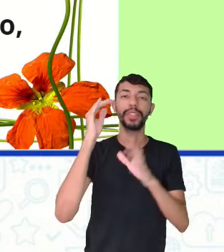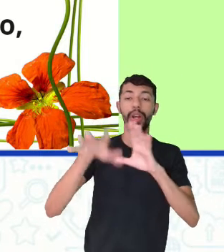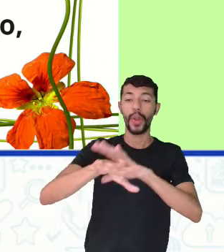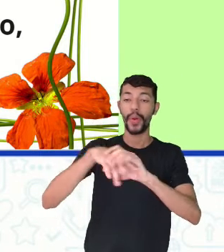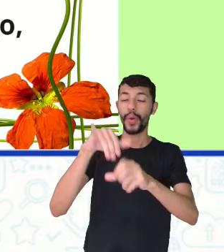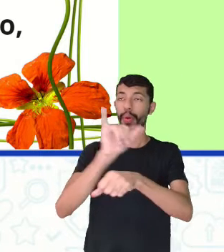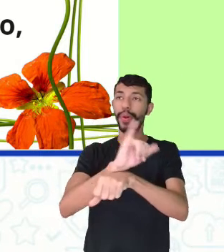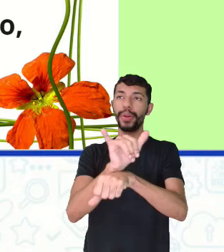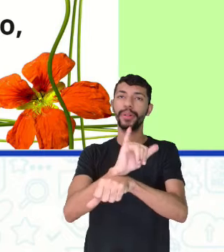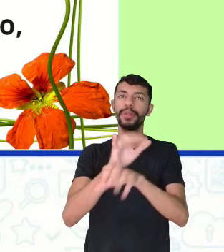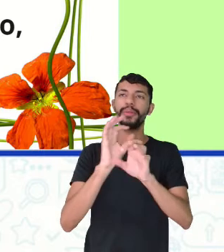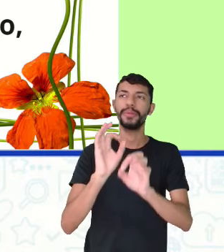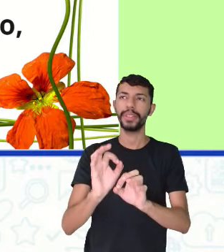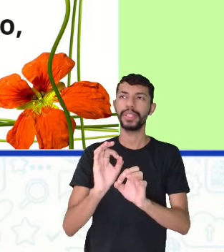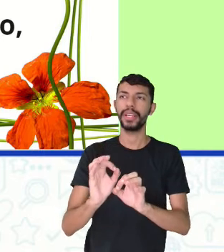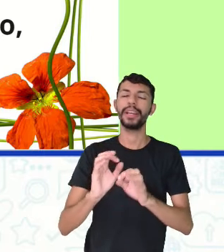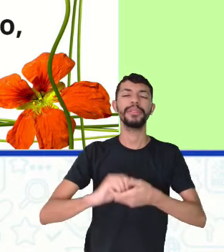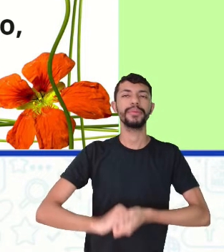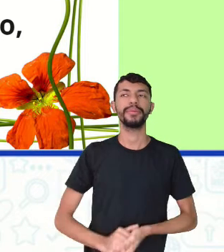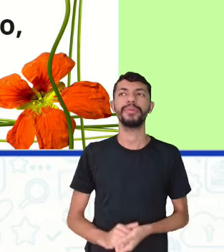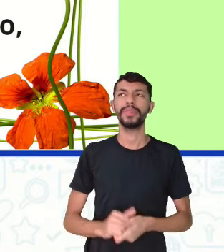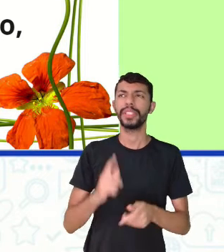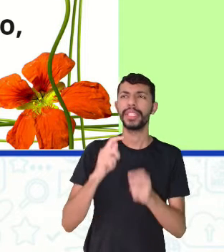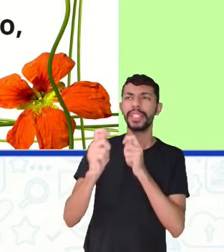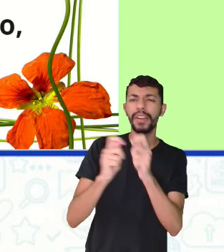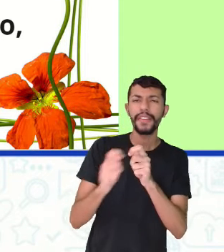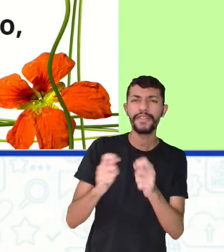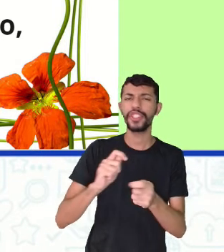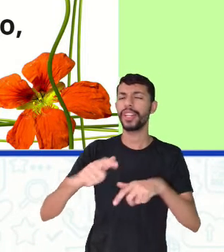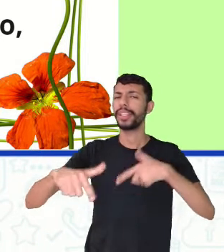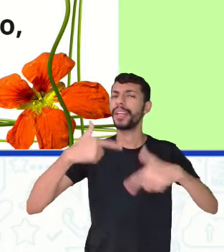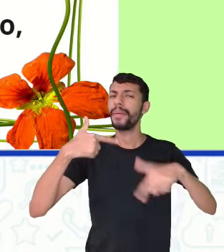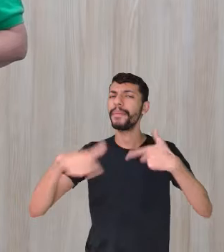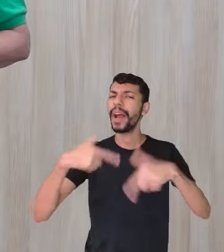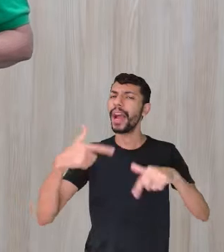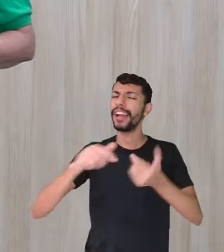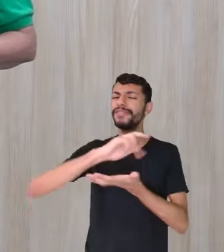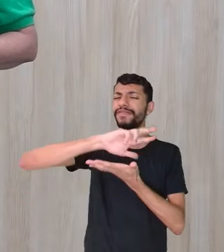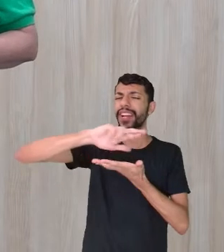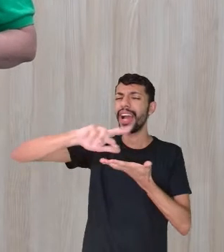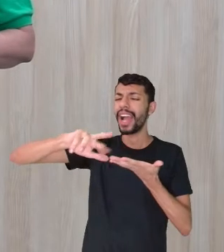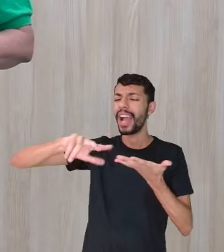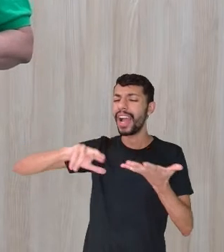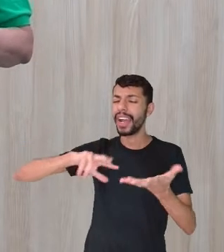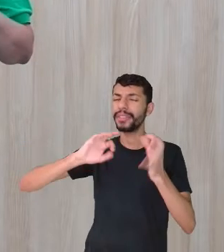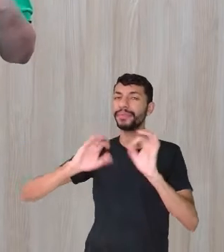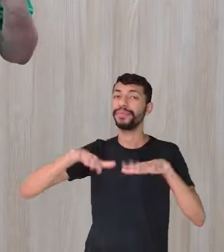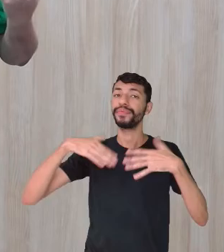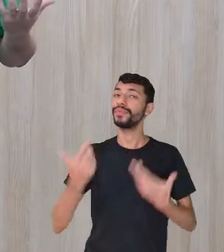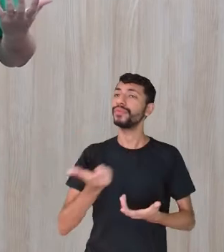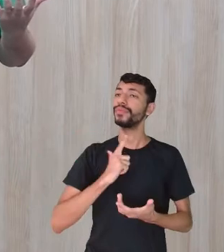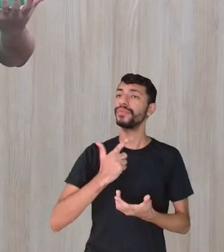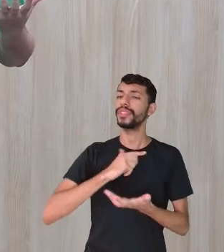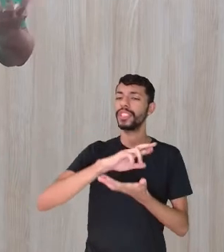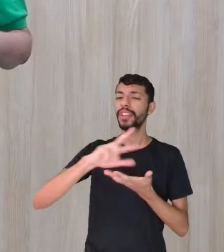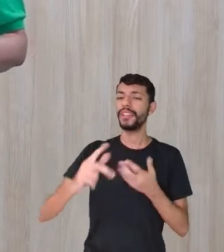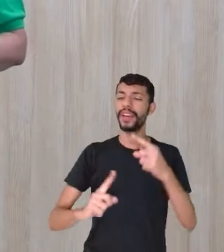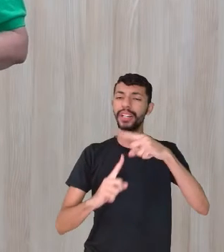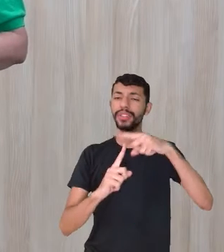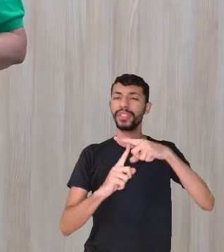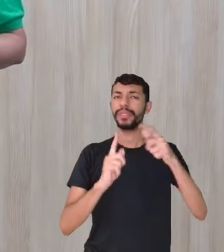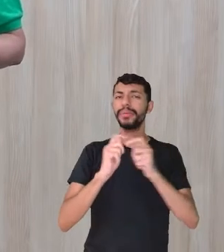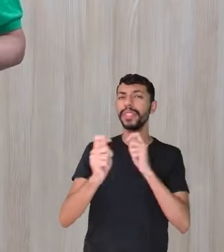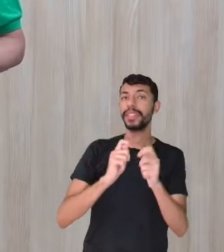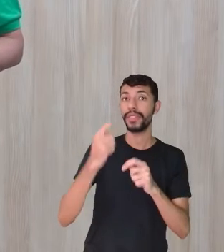de YouTube, podcast, entrevista de emprego e etc. Então, há vários tipos de entrevista.